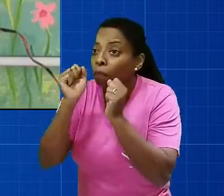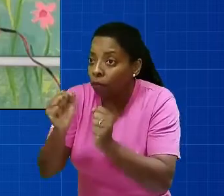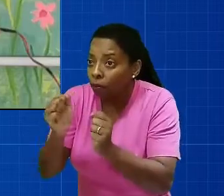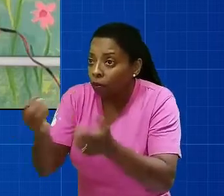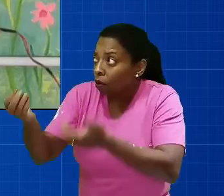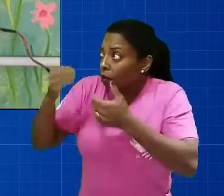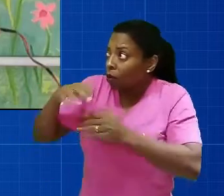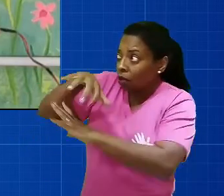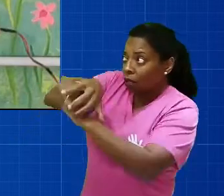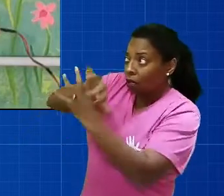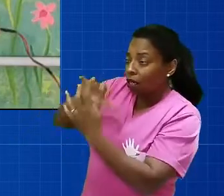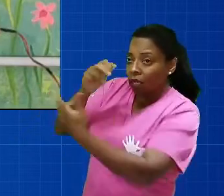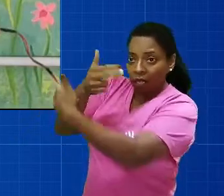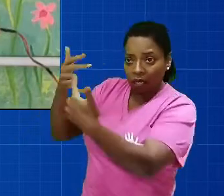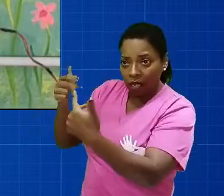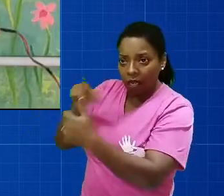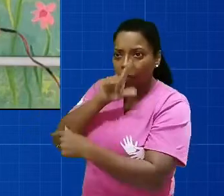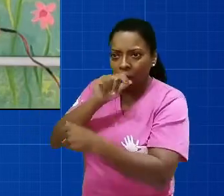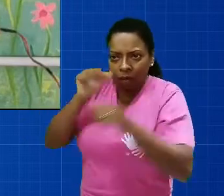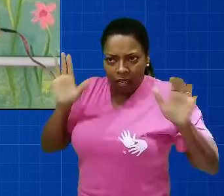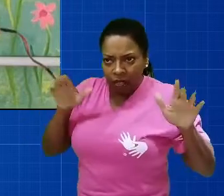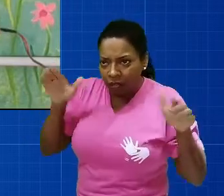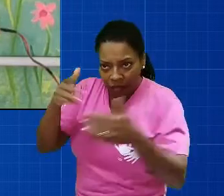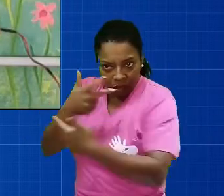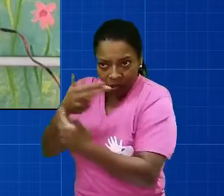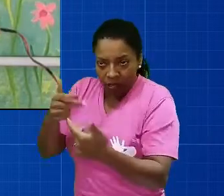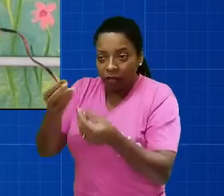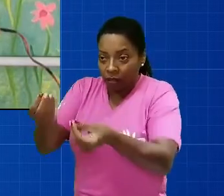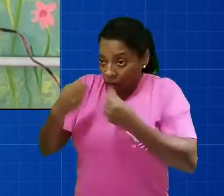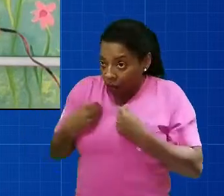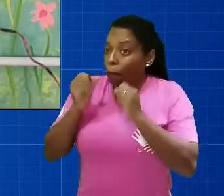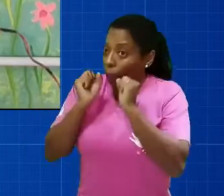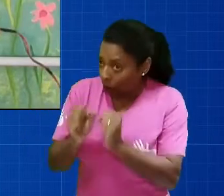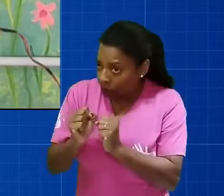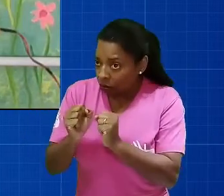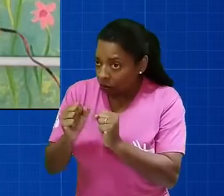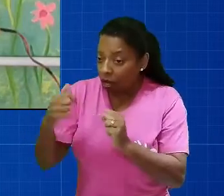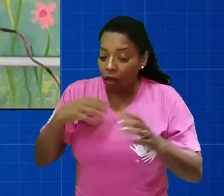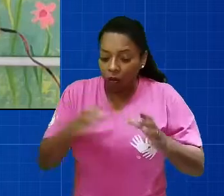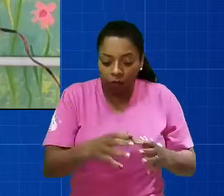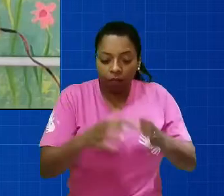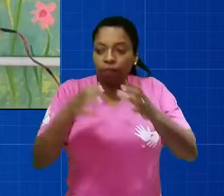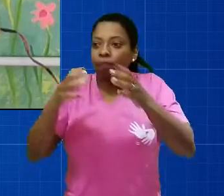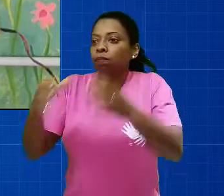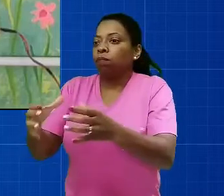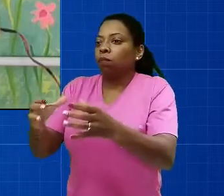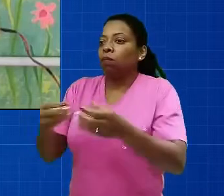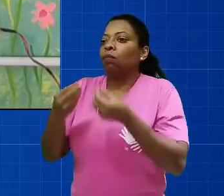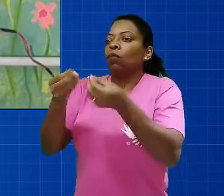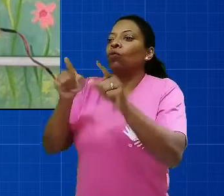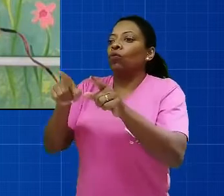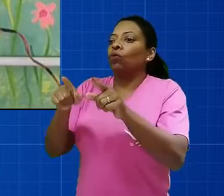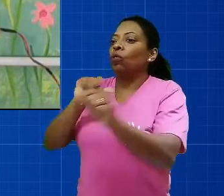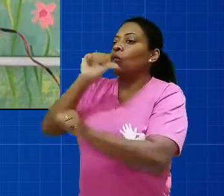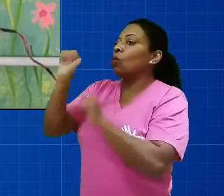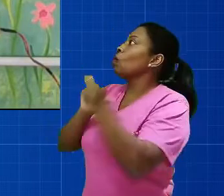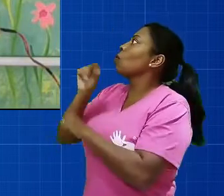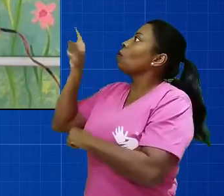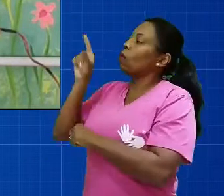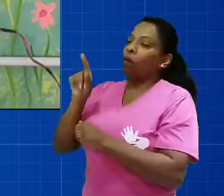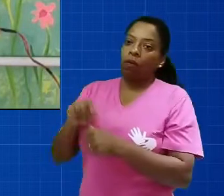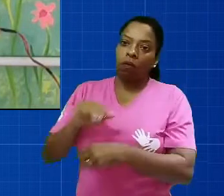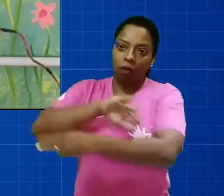O chefe da caravana olhou dentro daquele jarro e ele